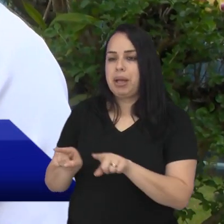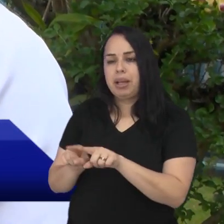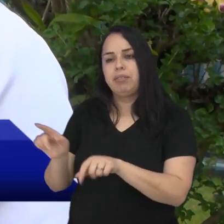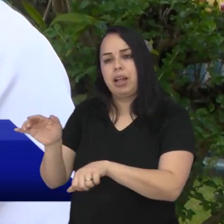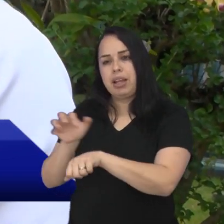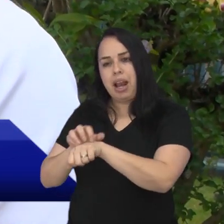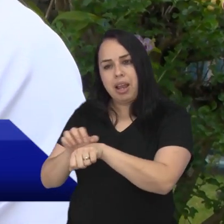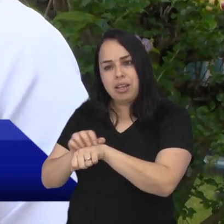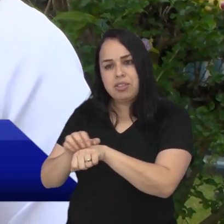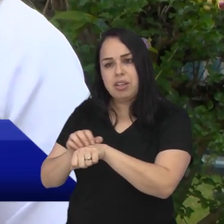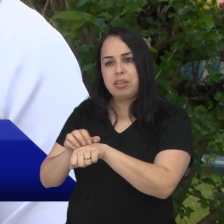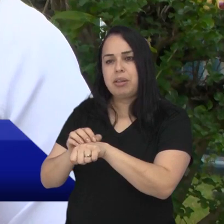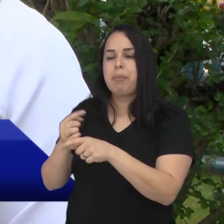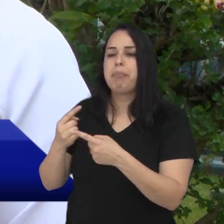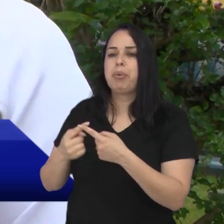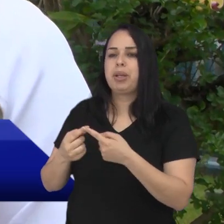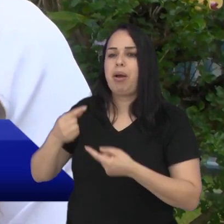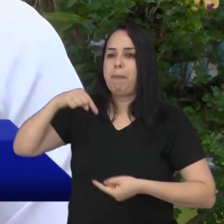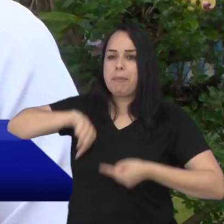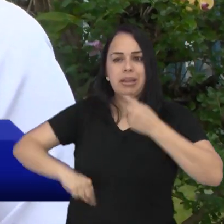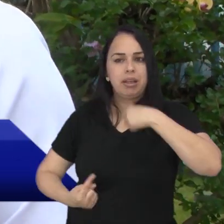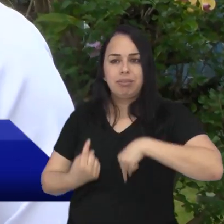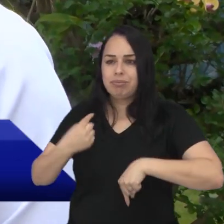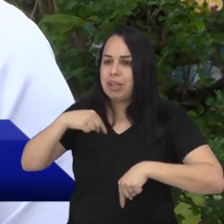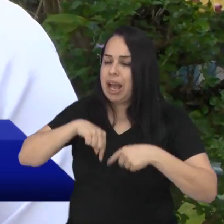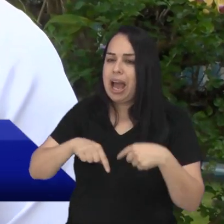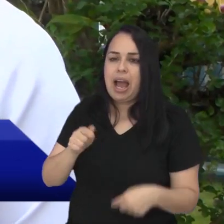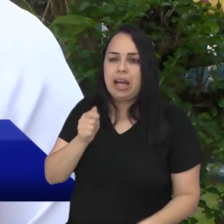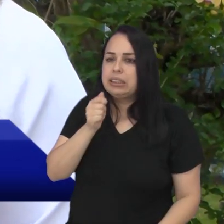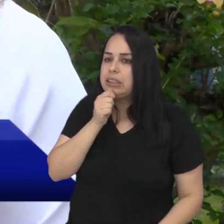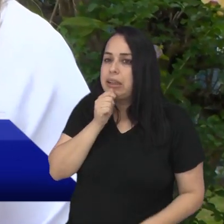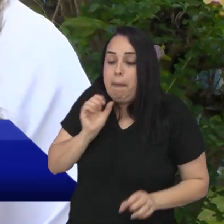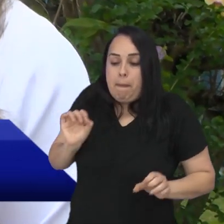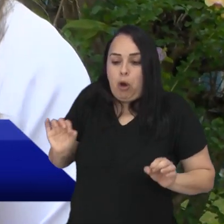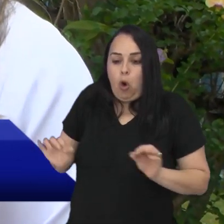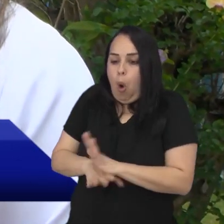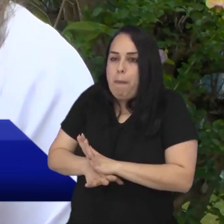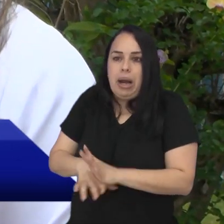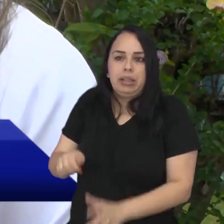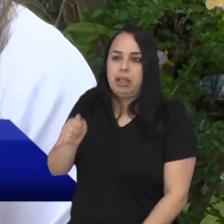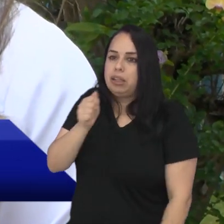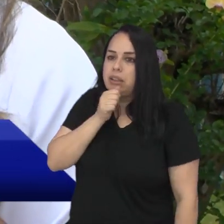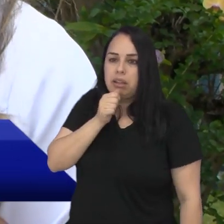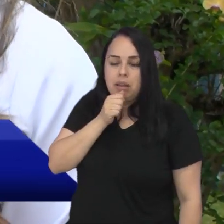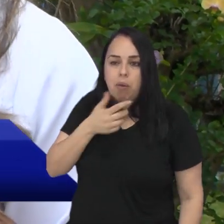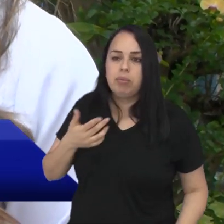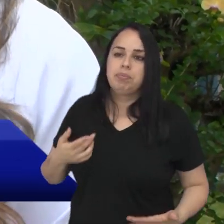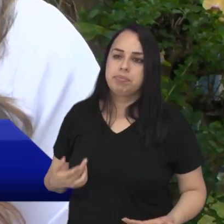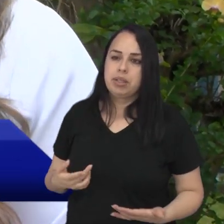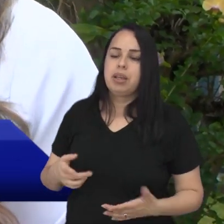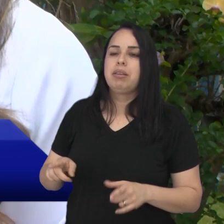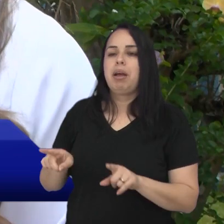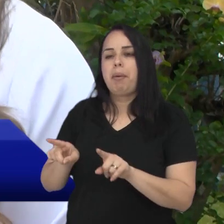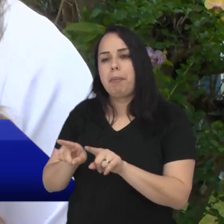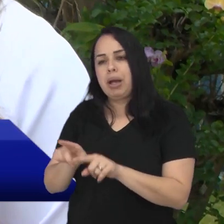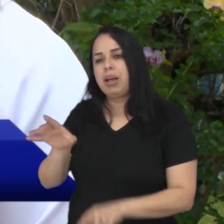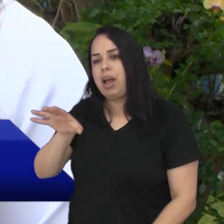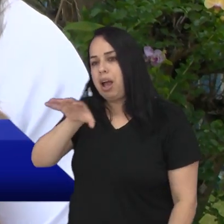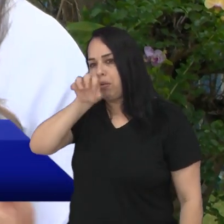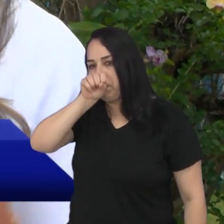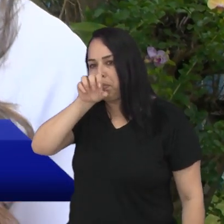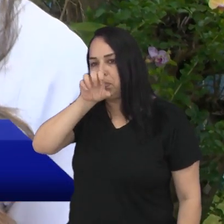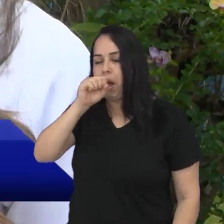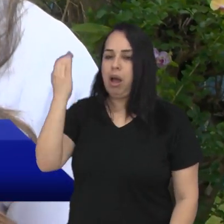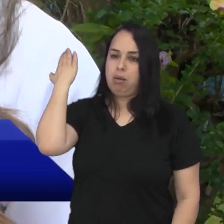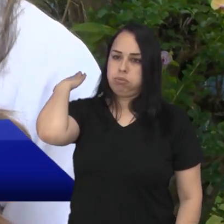das alergias, por conta do metabolismo da criança ainda não saber processar e tolerar bem alguns tipos de alimento, e a parte